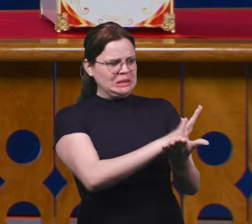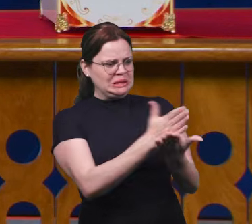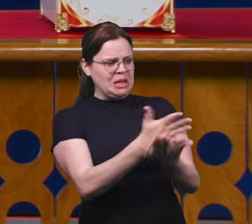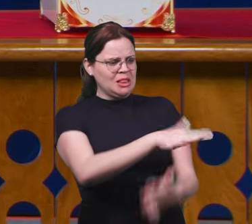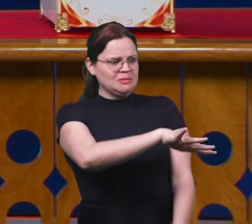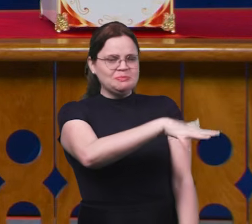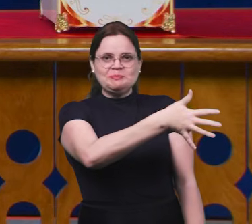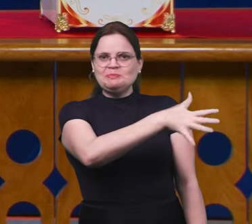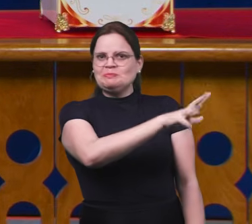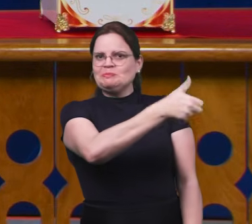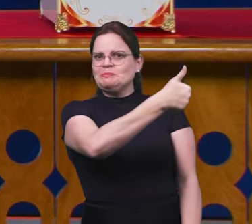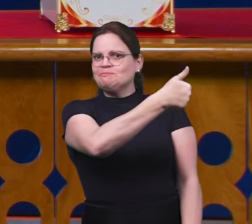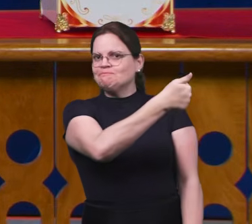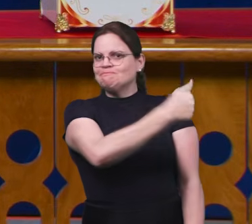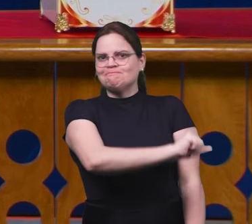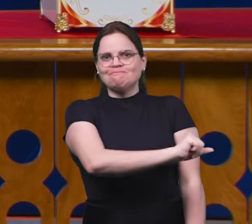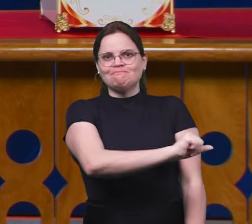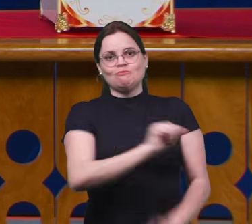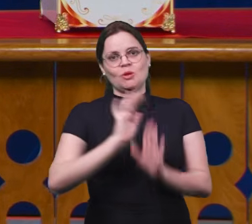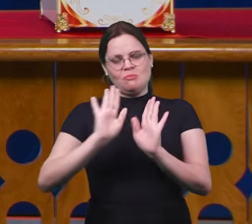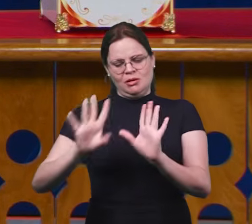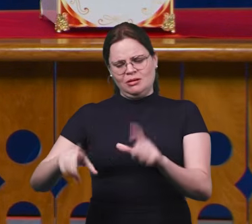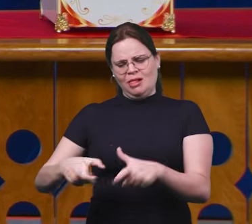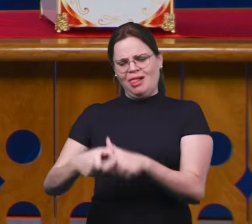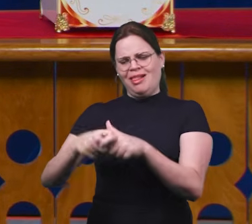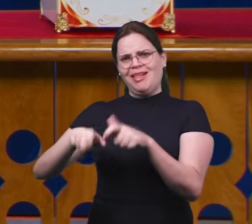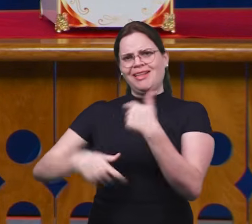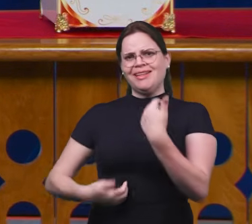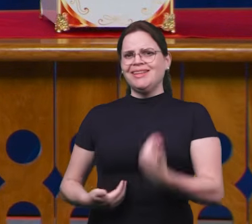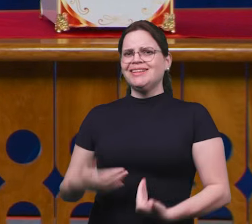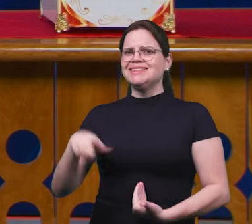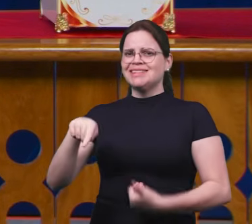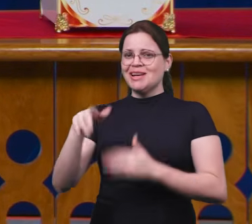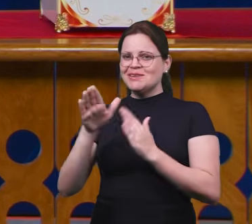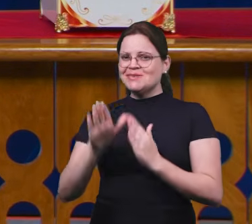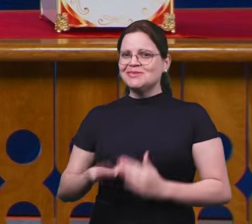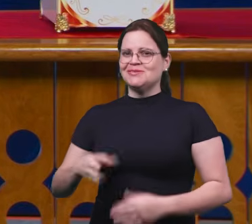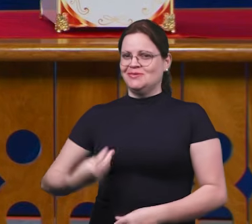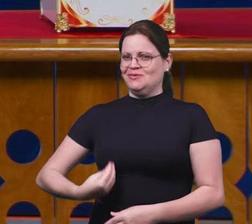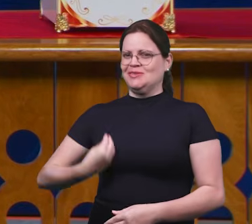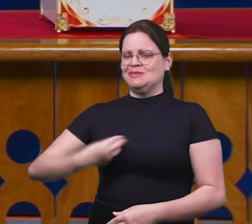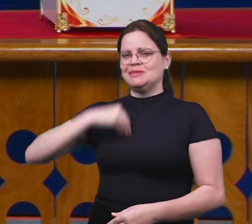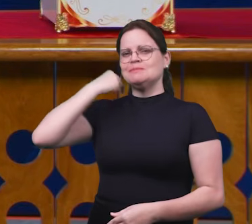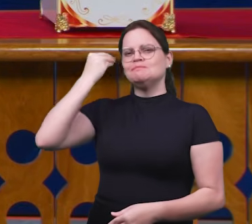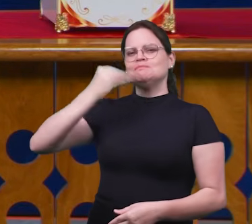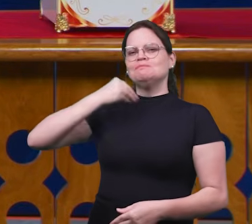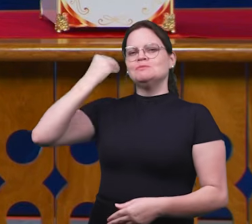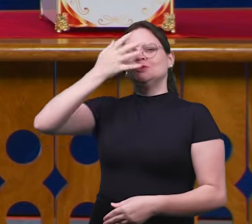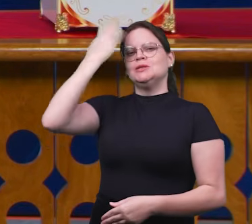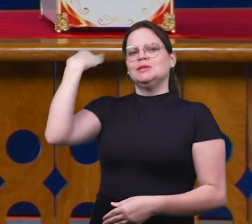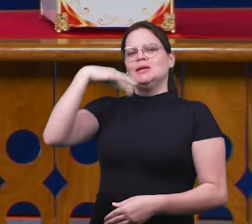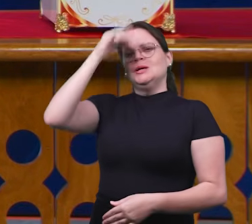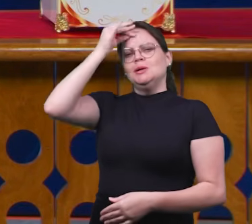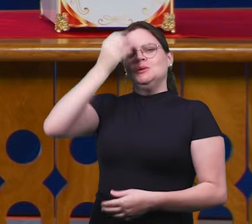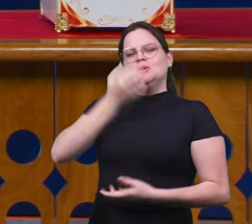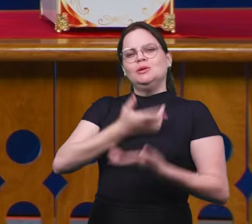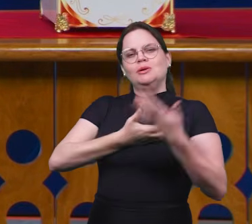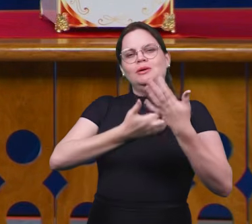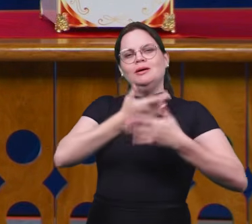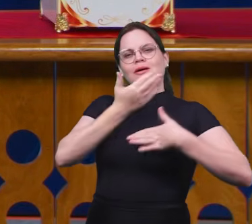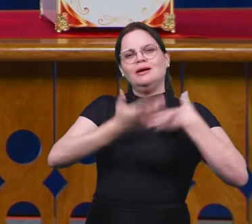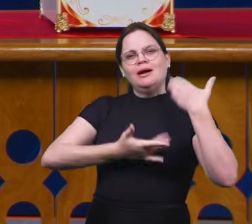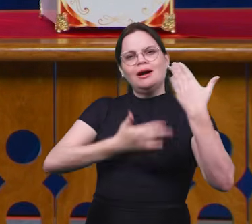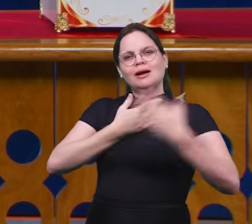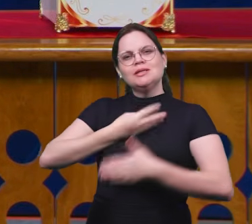morno, tem um remanescente que está vivendo essa experiência. A porta está aberta